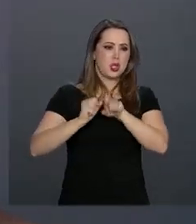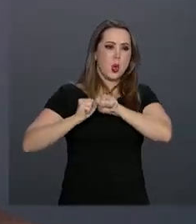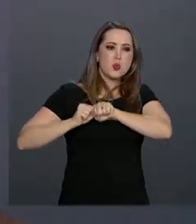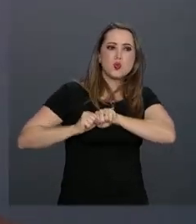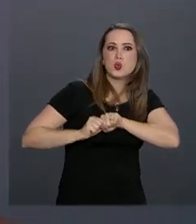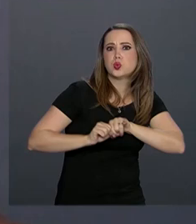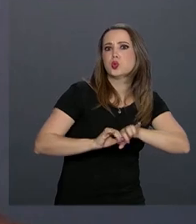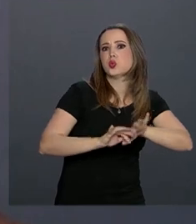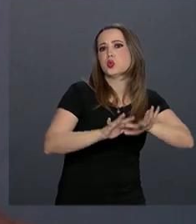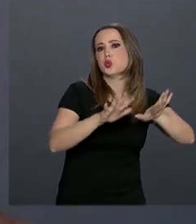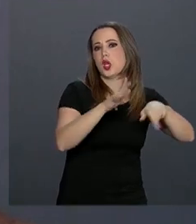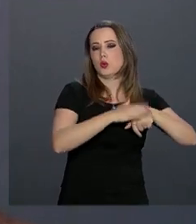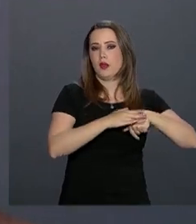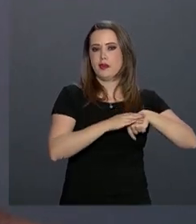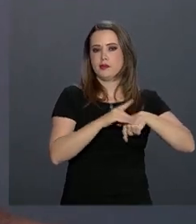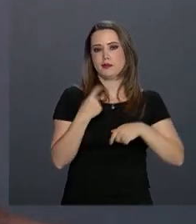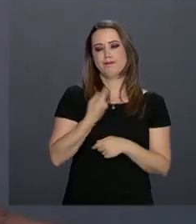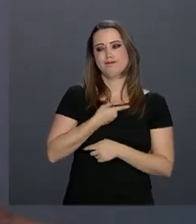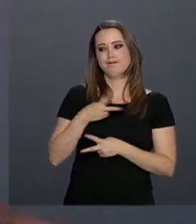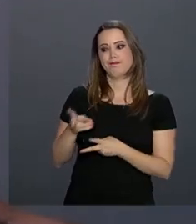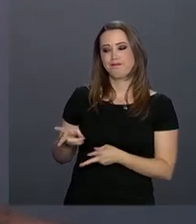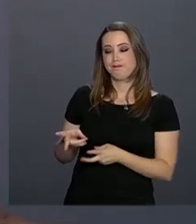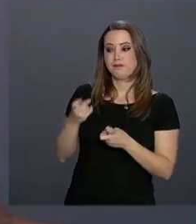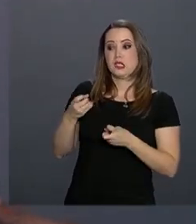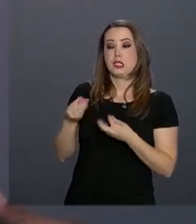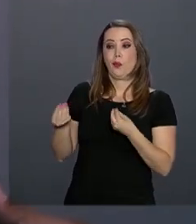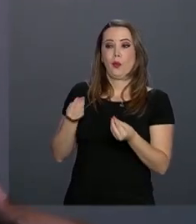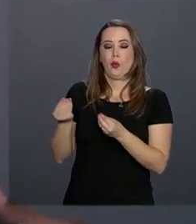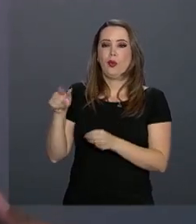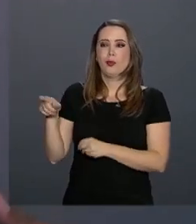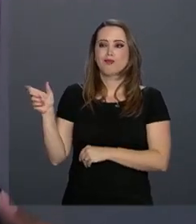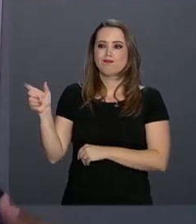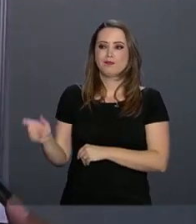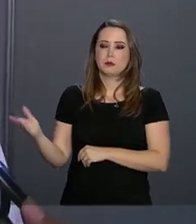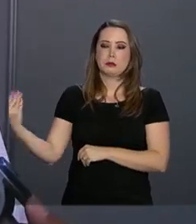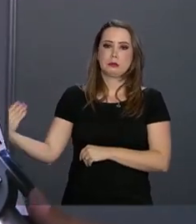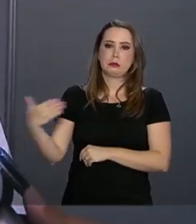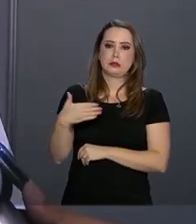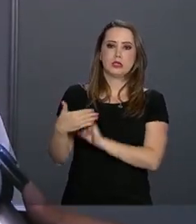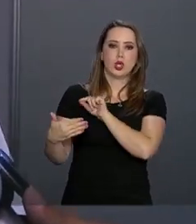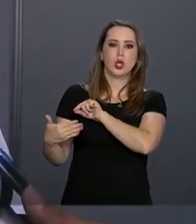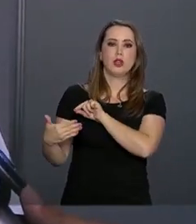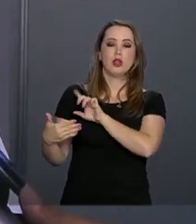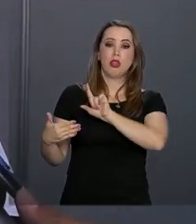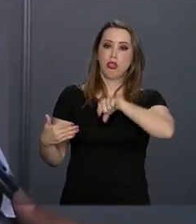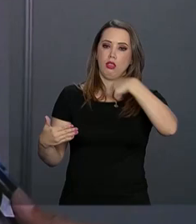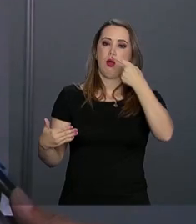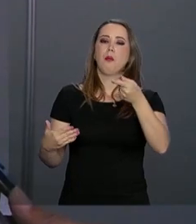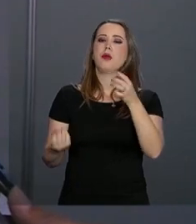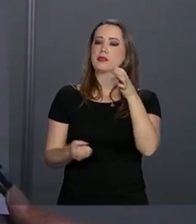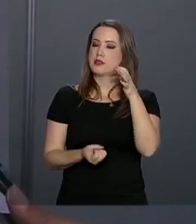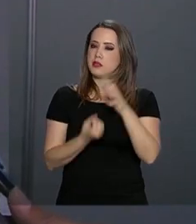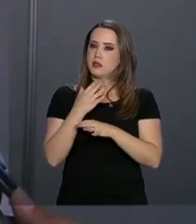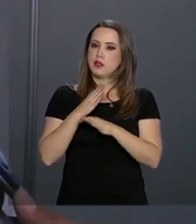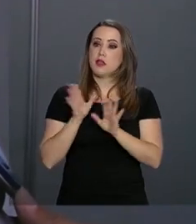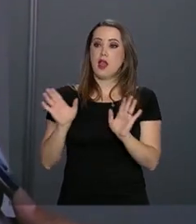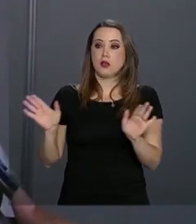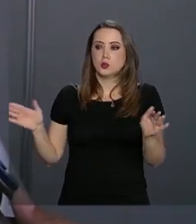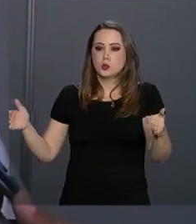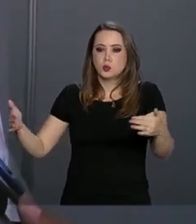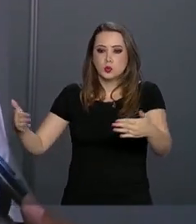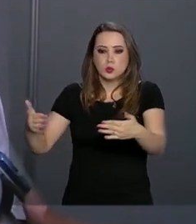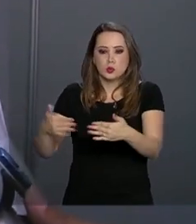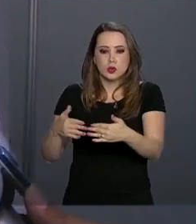o motivo de nós virmos aqui, primeiro, é para ver como está sendo feita essa abordagem. Depois é criar um grande cinturão aqui em